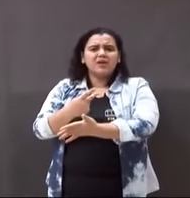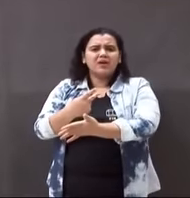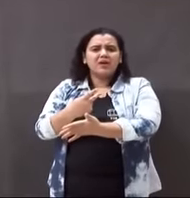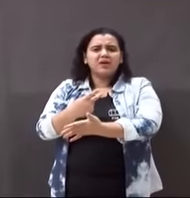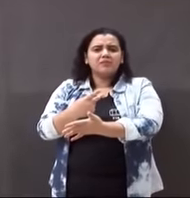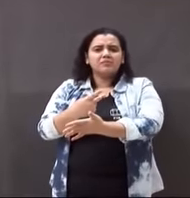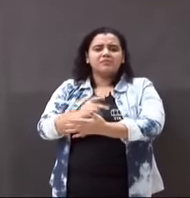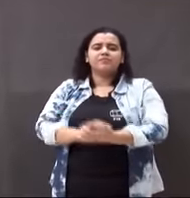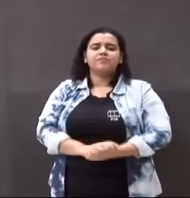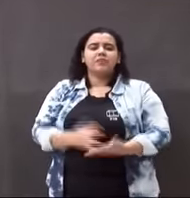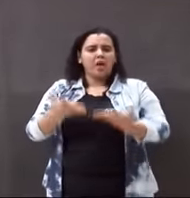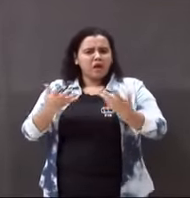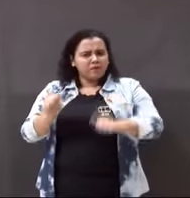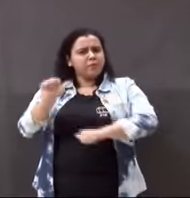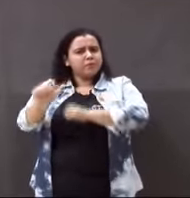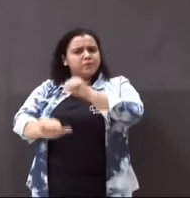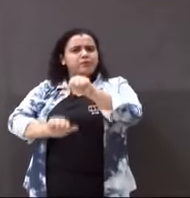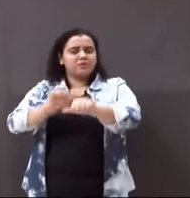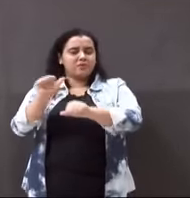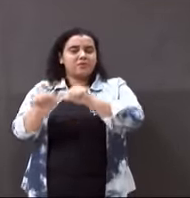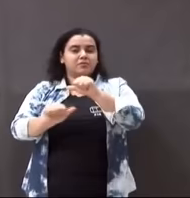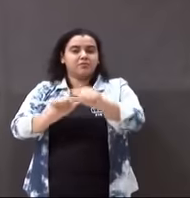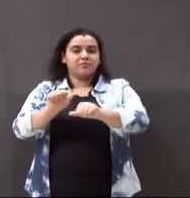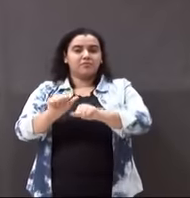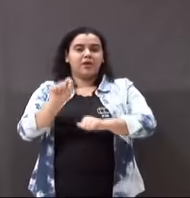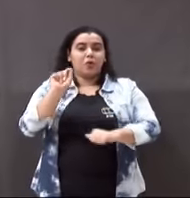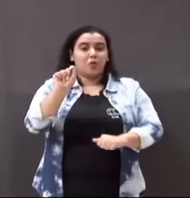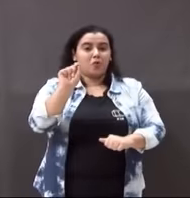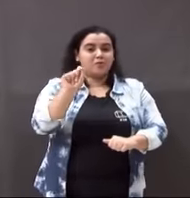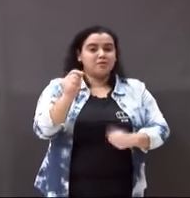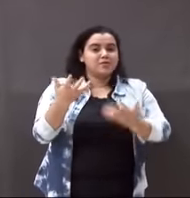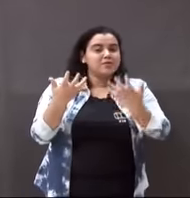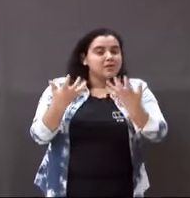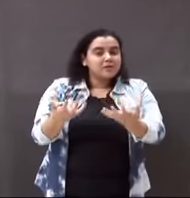Vamos trocar hoje o que você quer